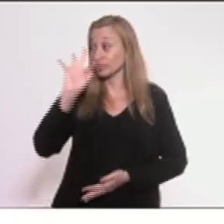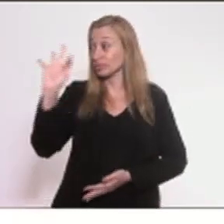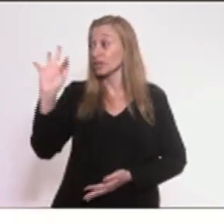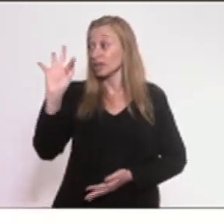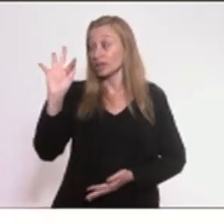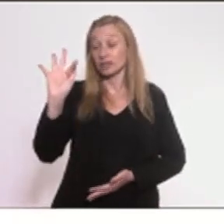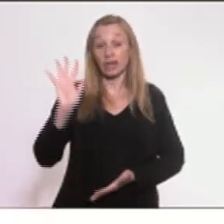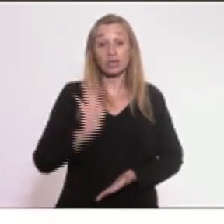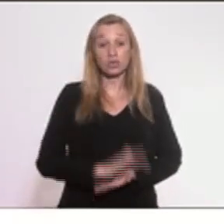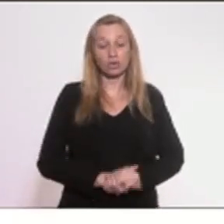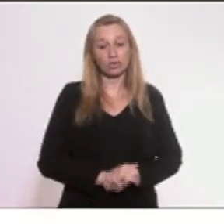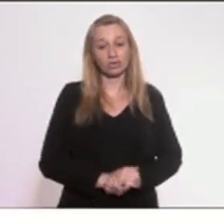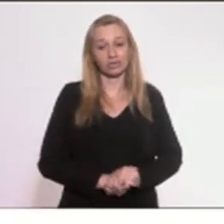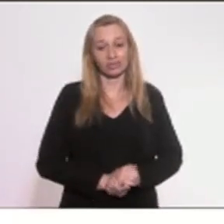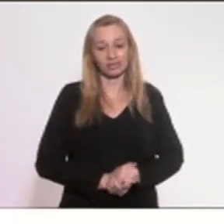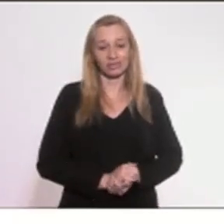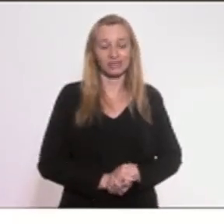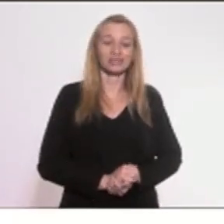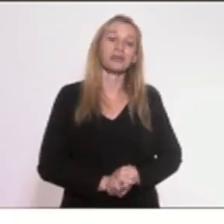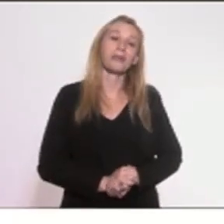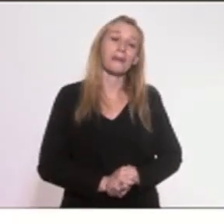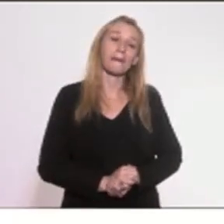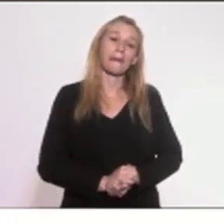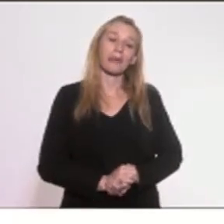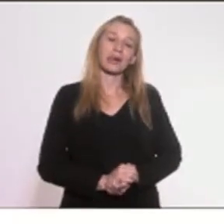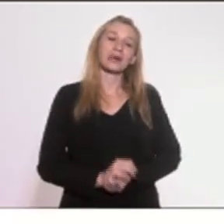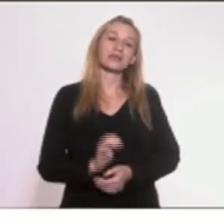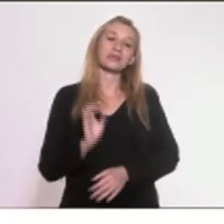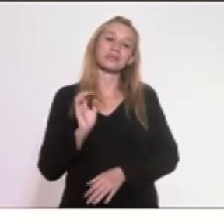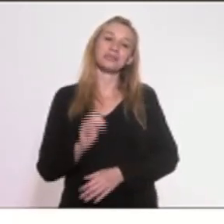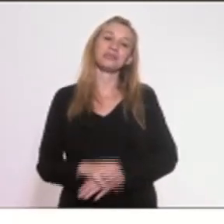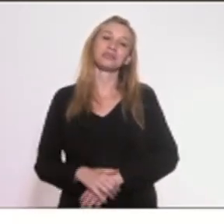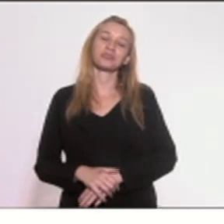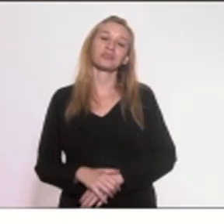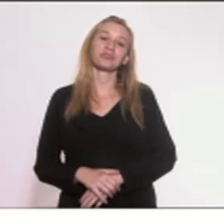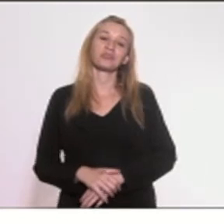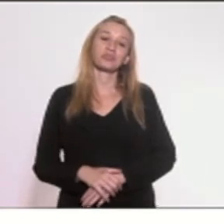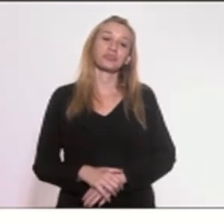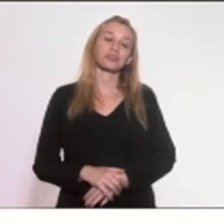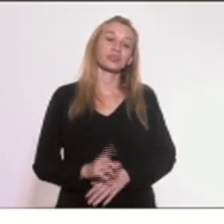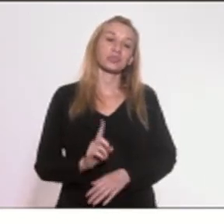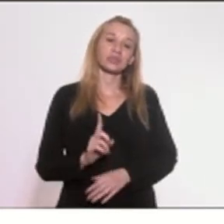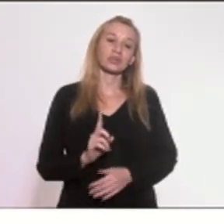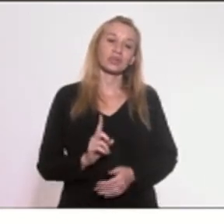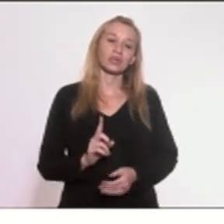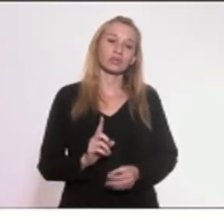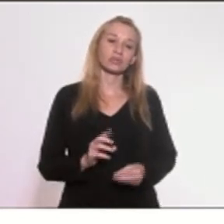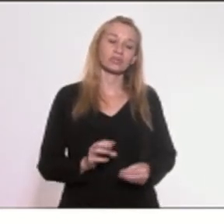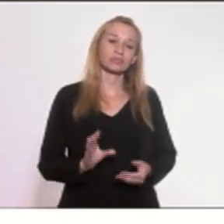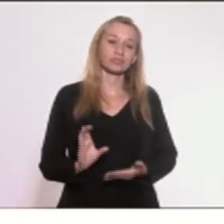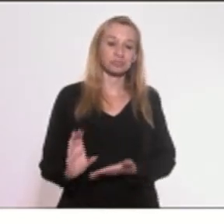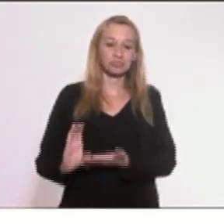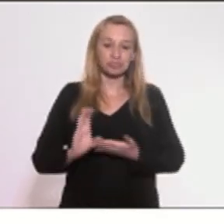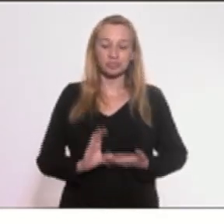não repassa para o governo do Estado 10% do que ele arrecada aqui.